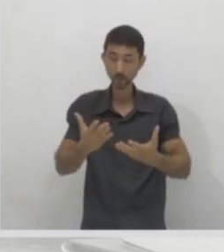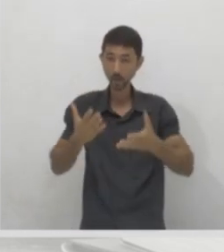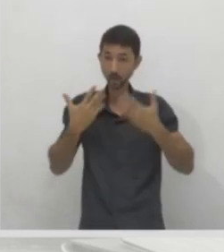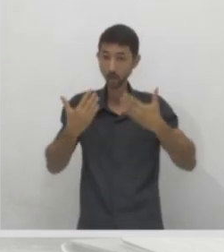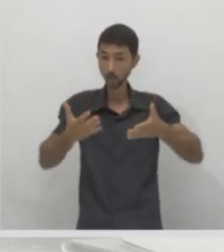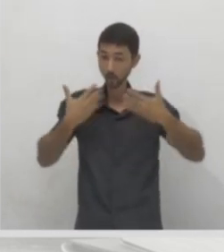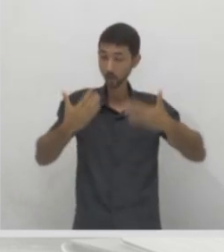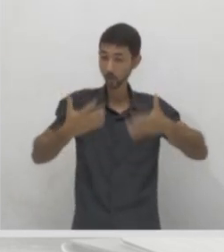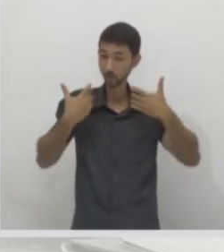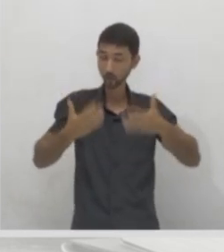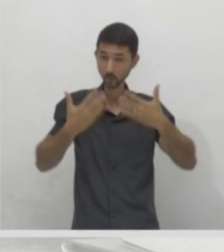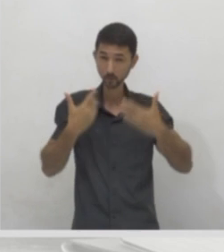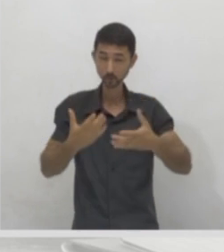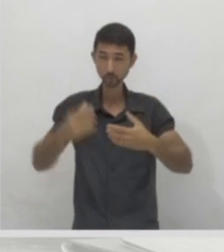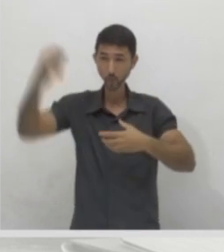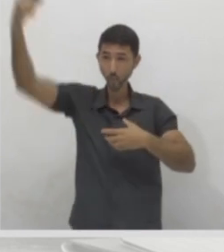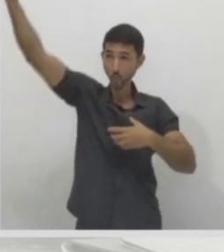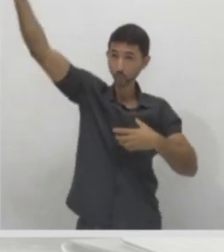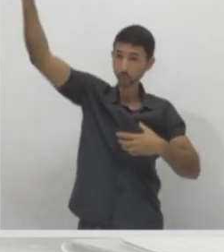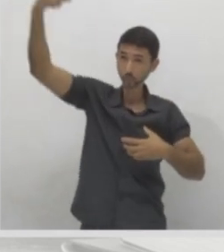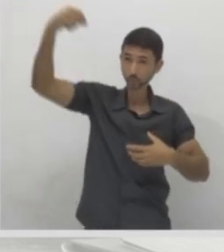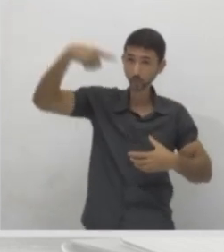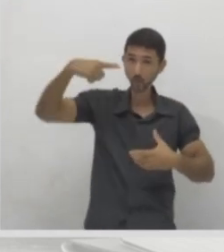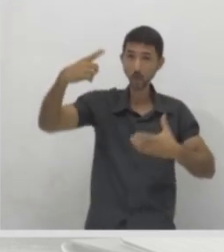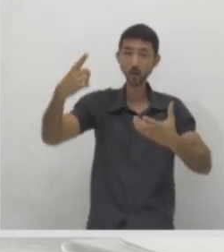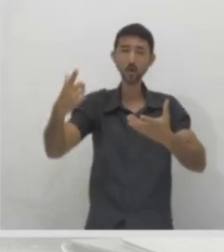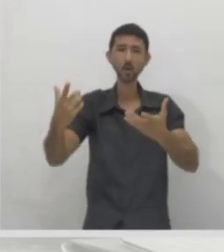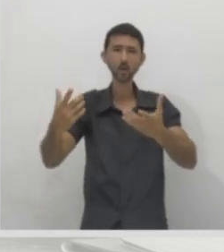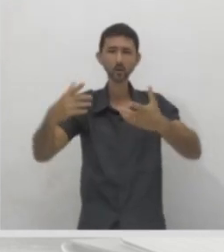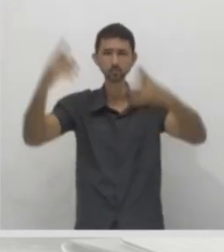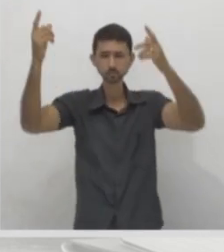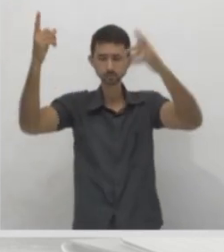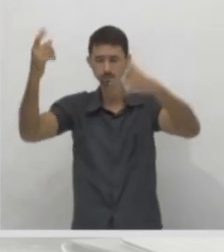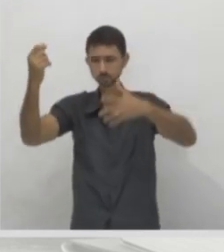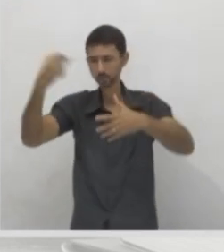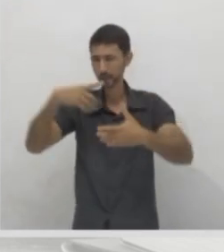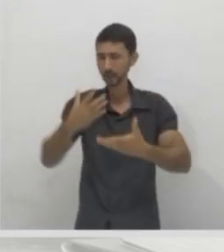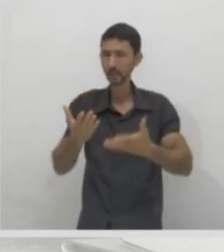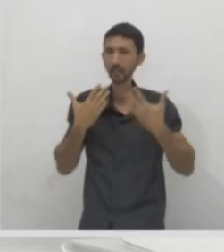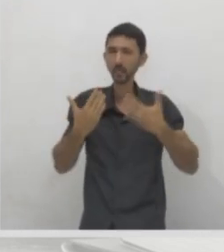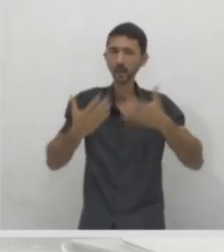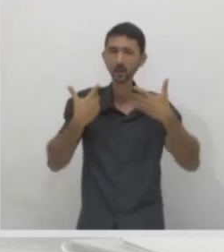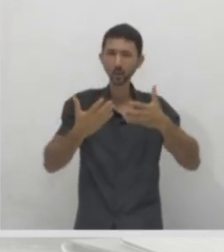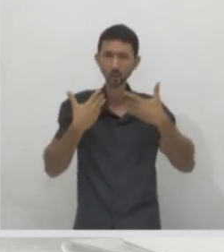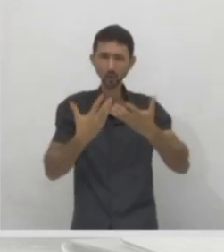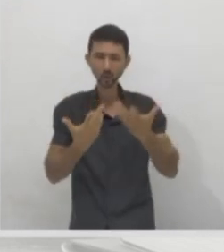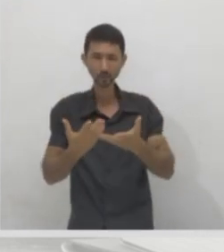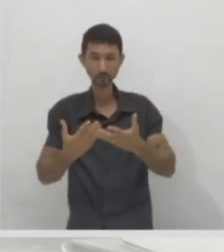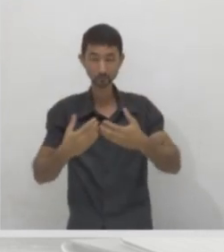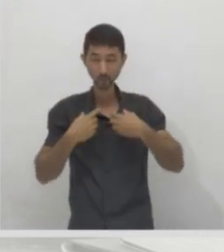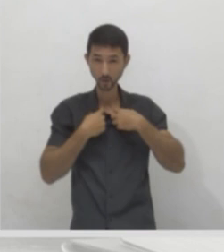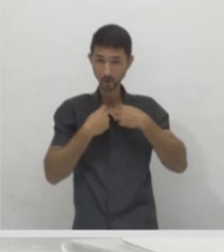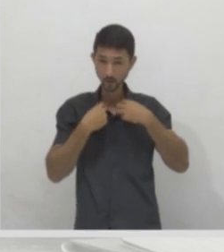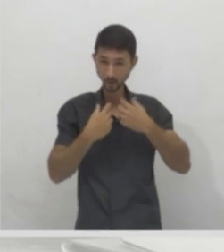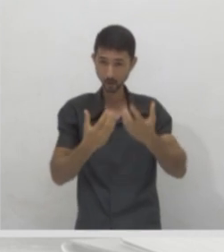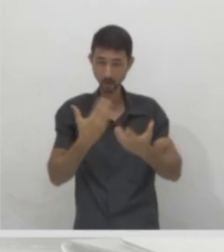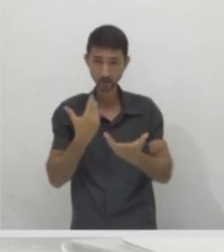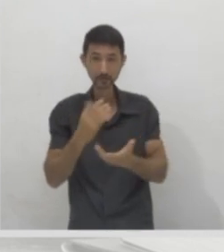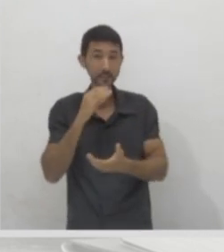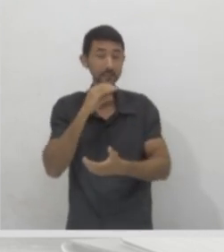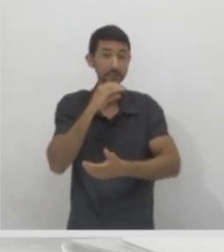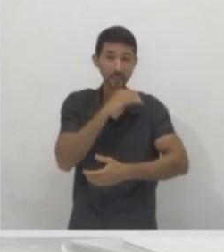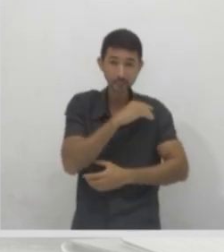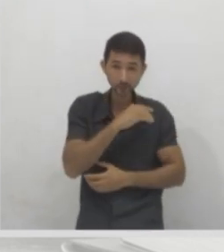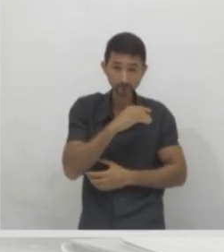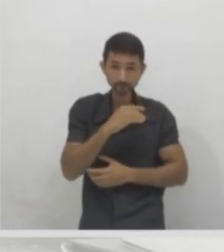muito grande, o sol, né, os raios de sol fossem muito fortes, nesse caso aí, eles